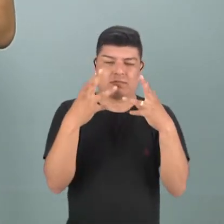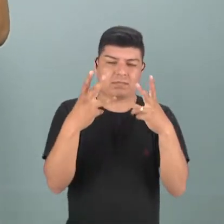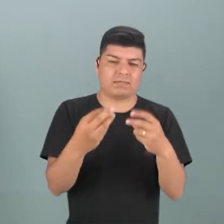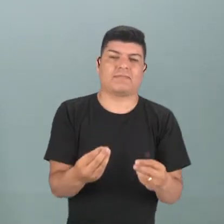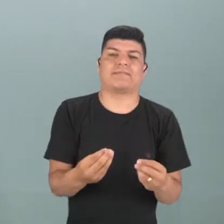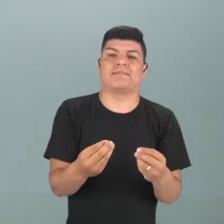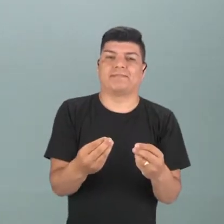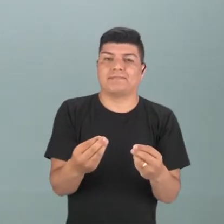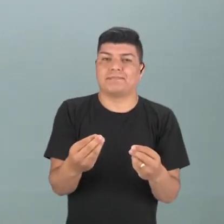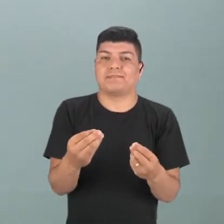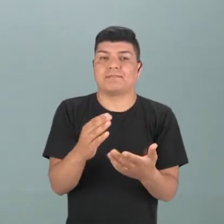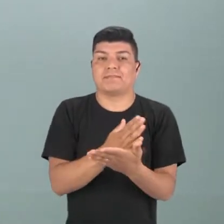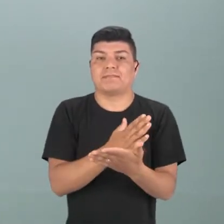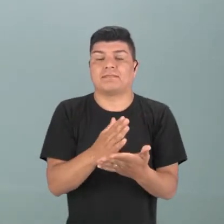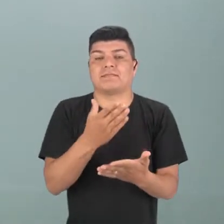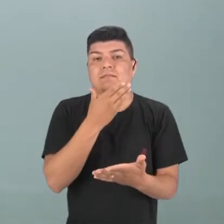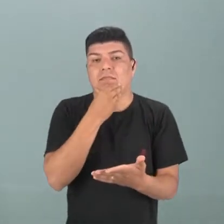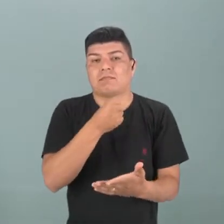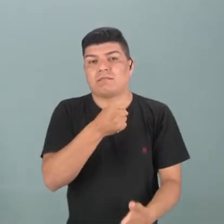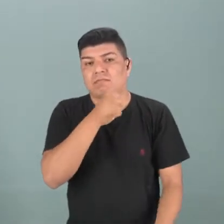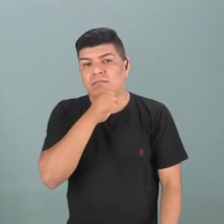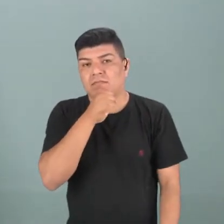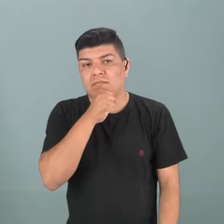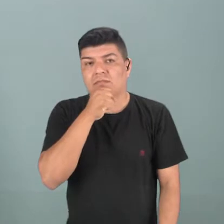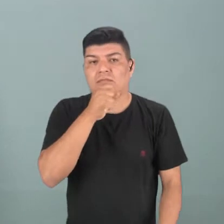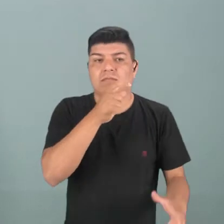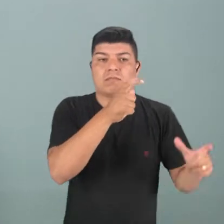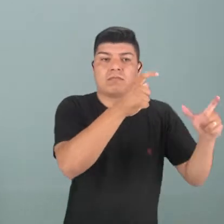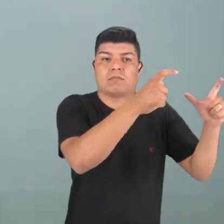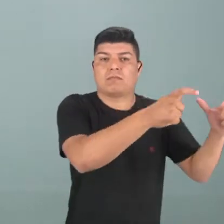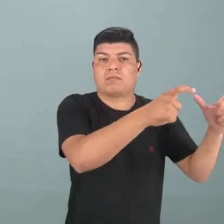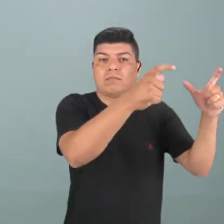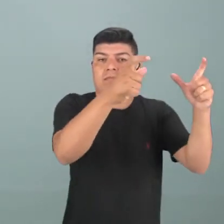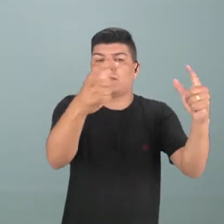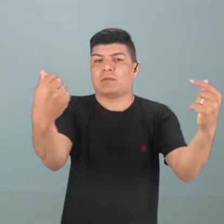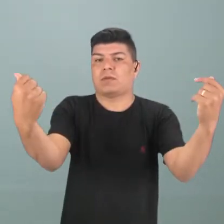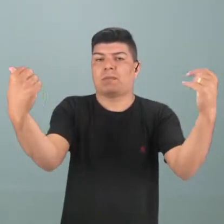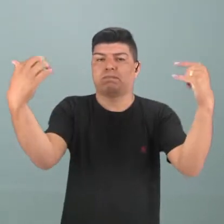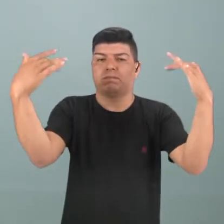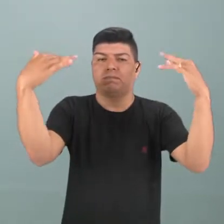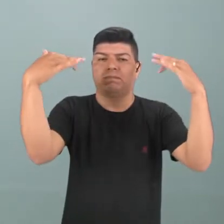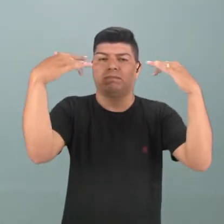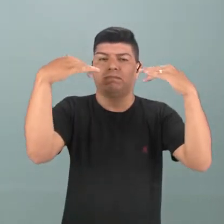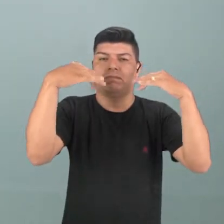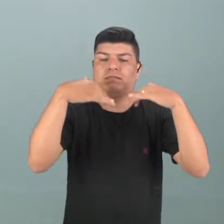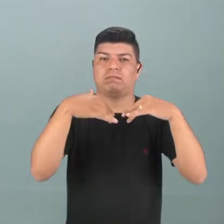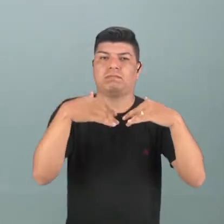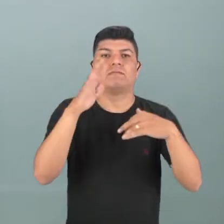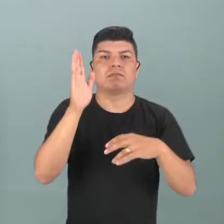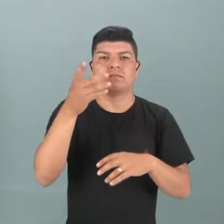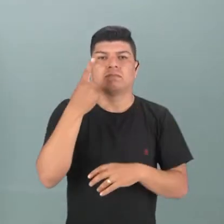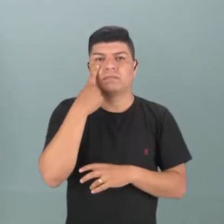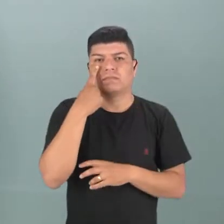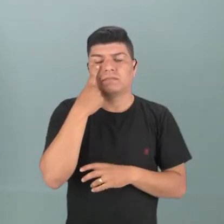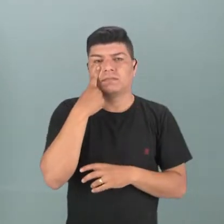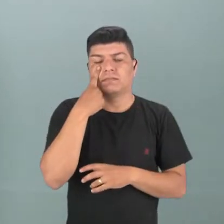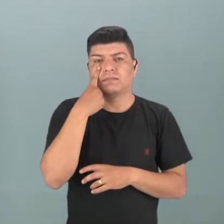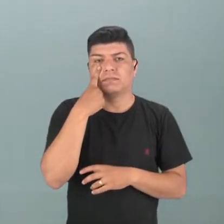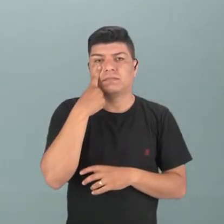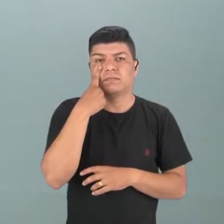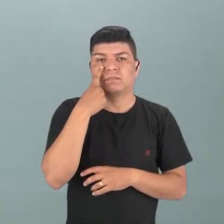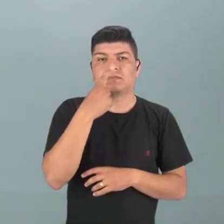né? Alguns avós de vocês vieram de outros lugares, né? Vieram. Quantos aqui já ouviram, né?